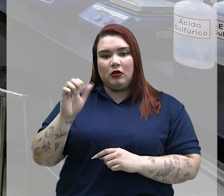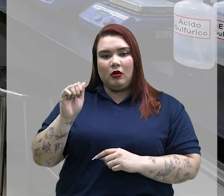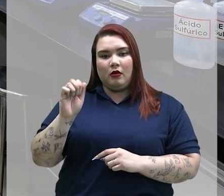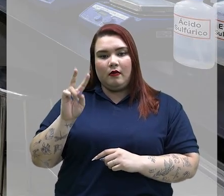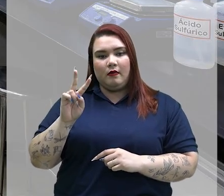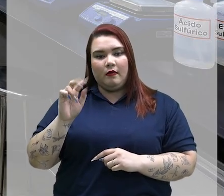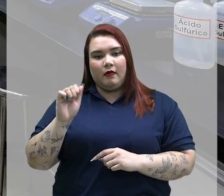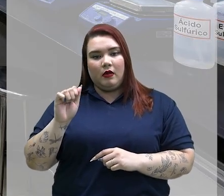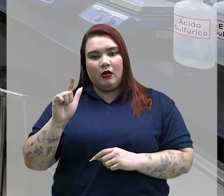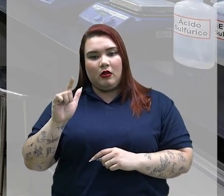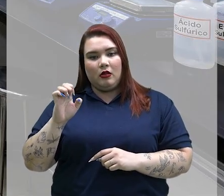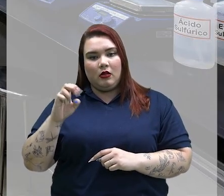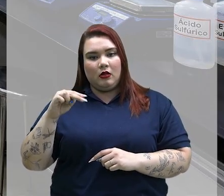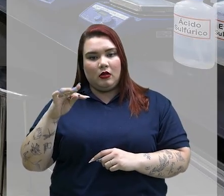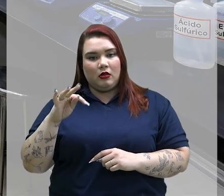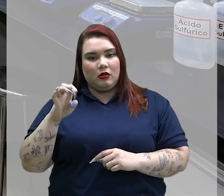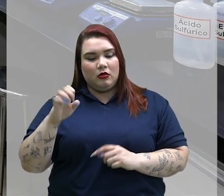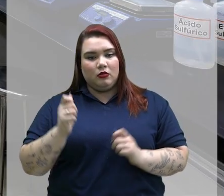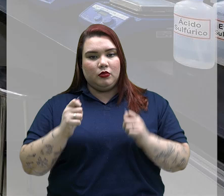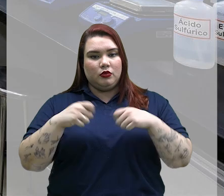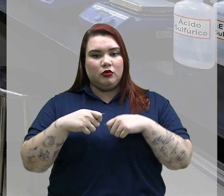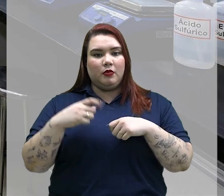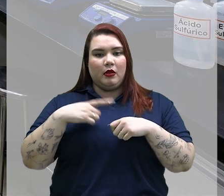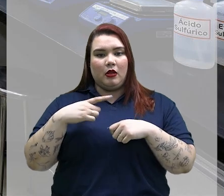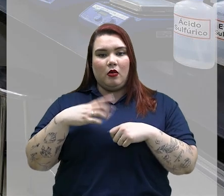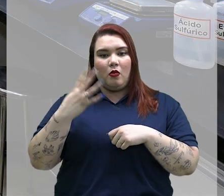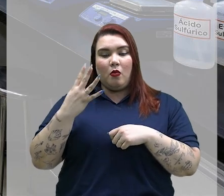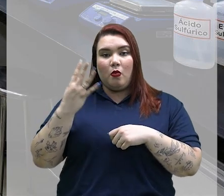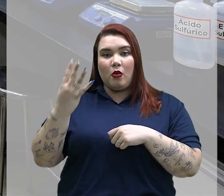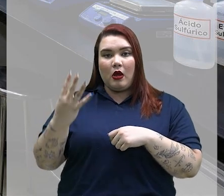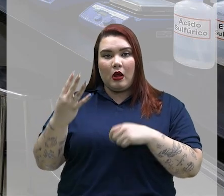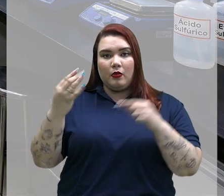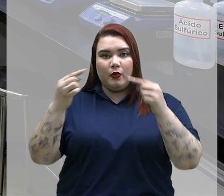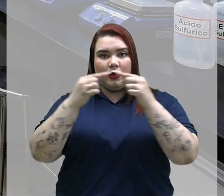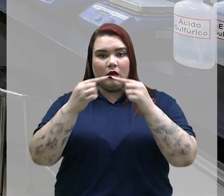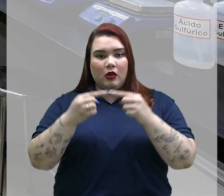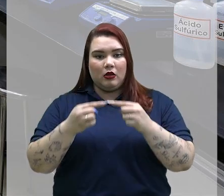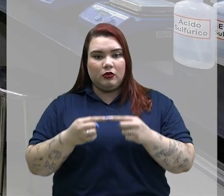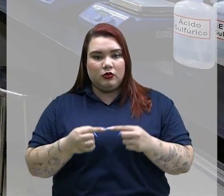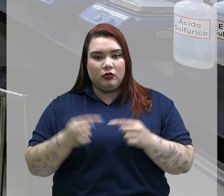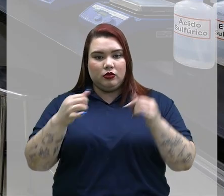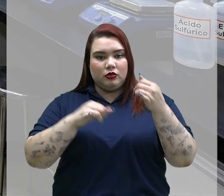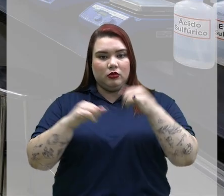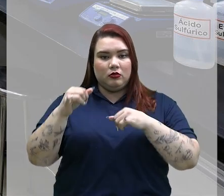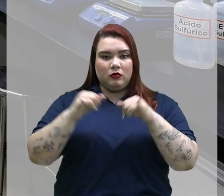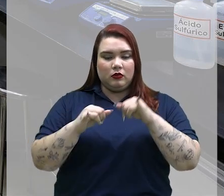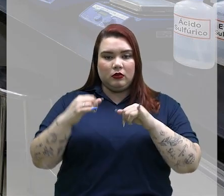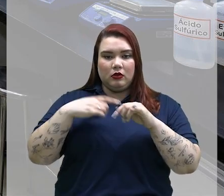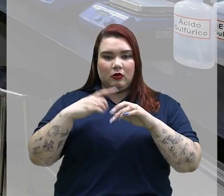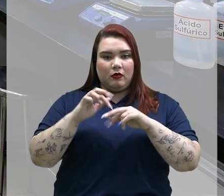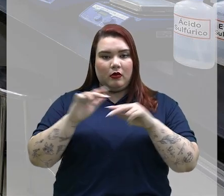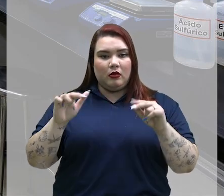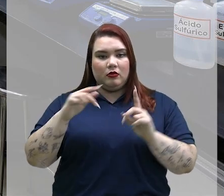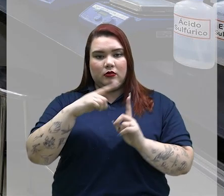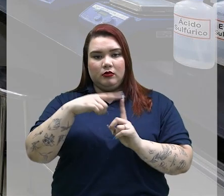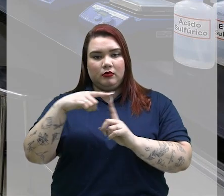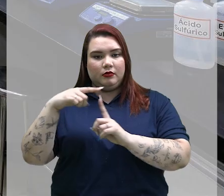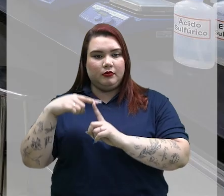pode fazer até 4 ligações químicas, E essas ligações, elas podem ser de diversas formas,